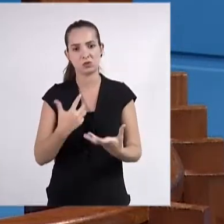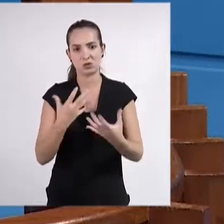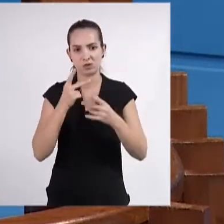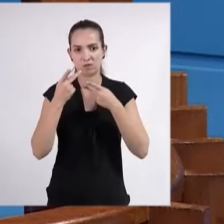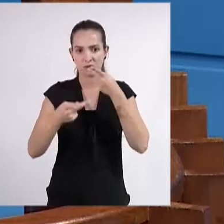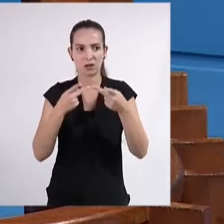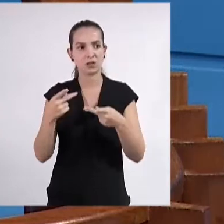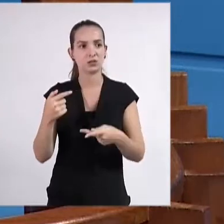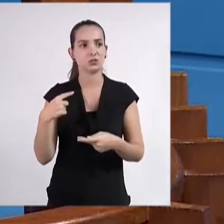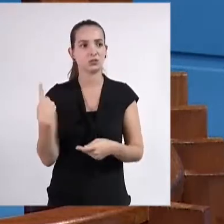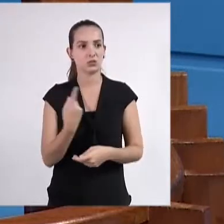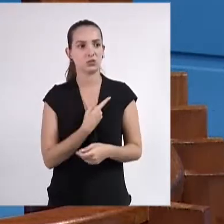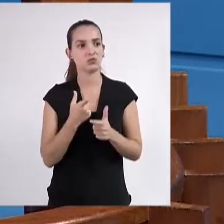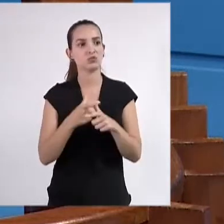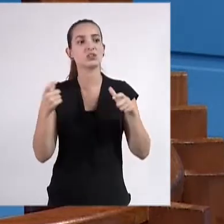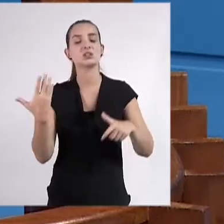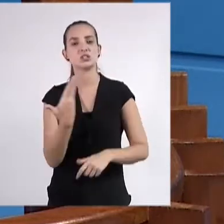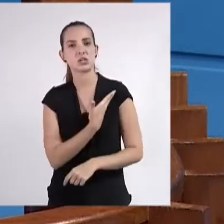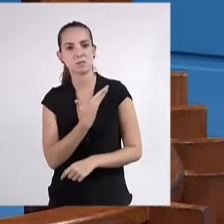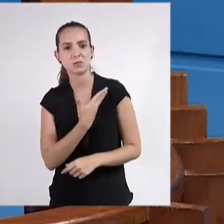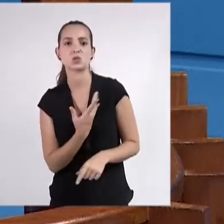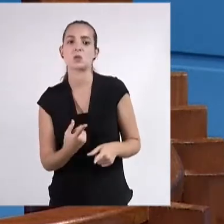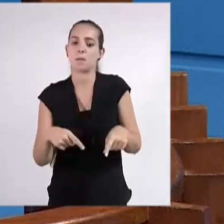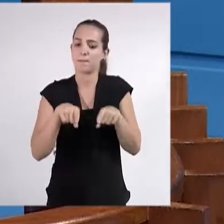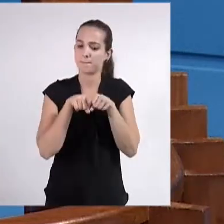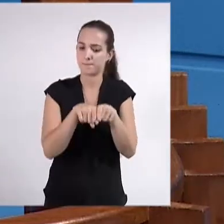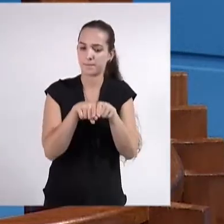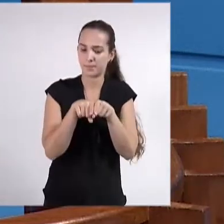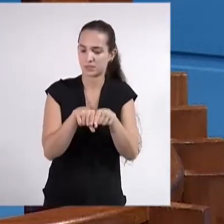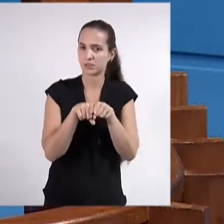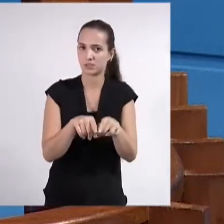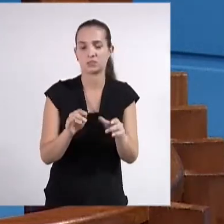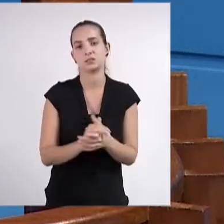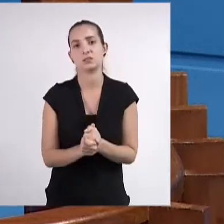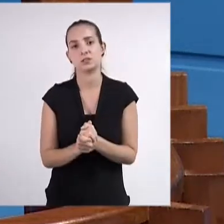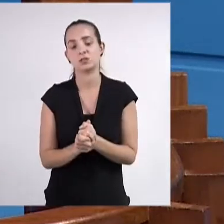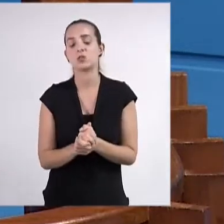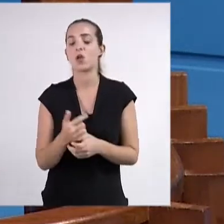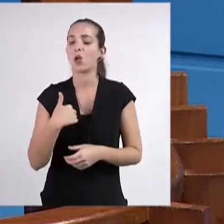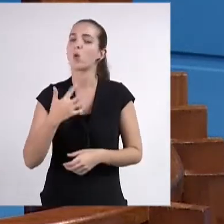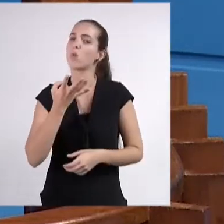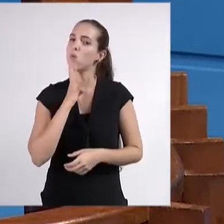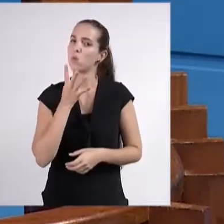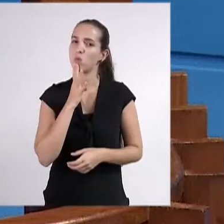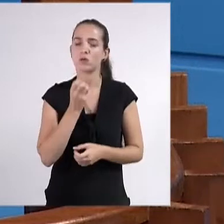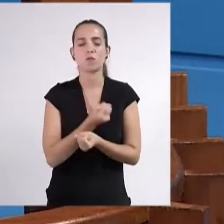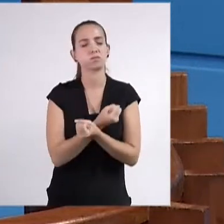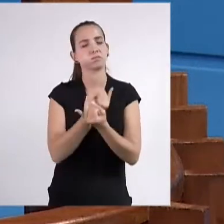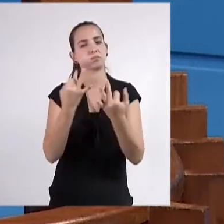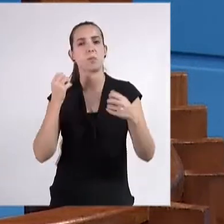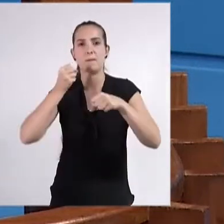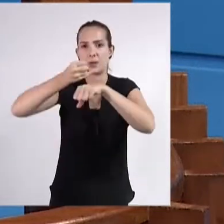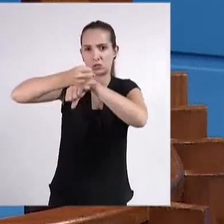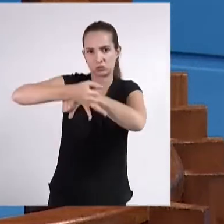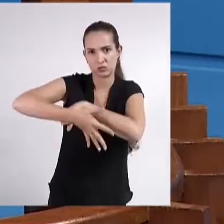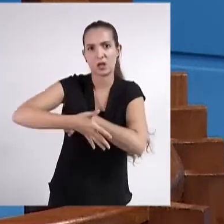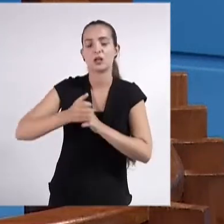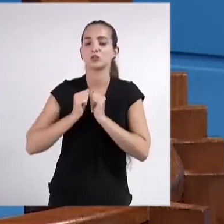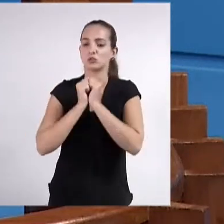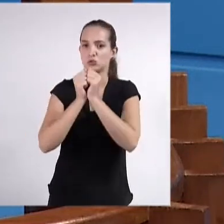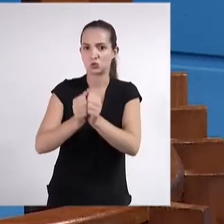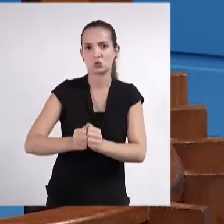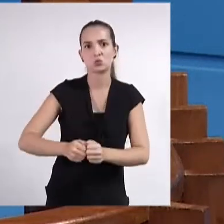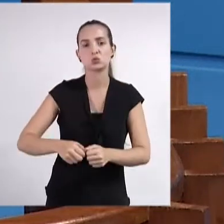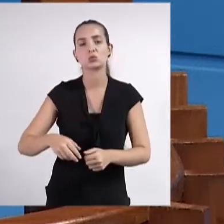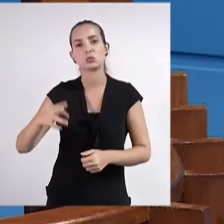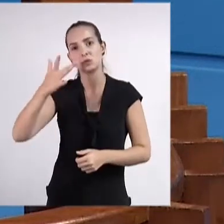grande amigo, um grande parceiro que está olhando com preocupação de quem conhece, de quem acordou muitas vezes de madrugada para, junto com os